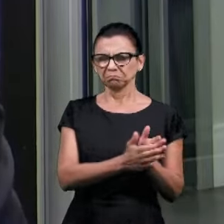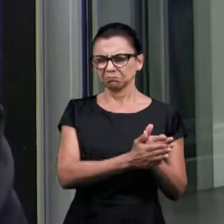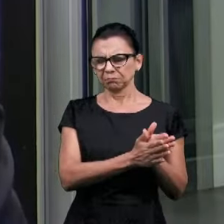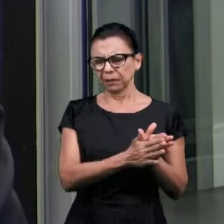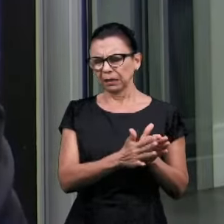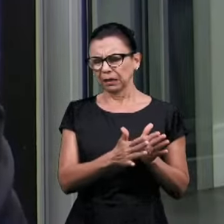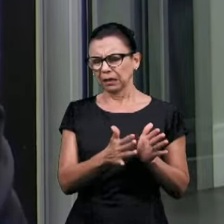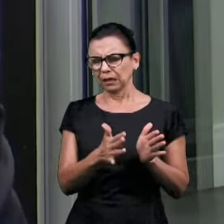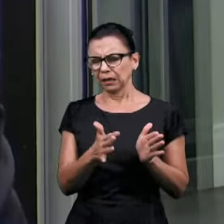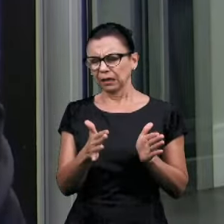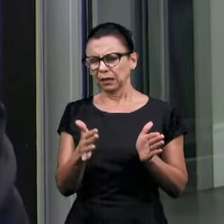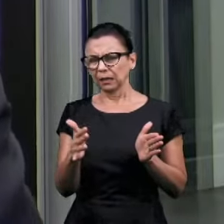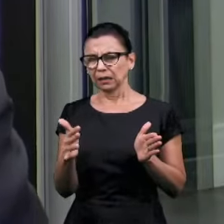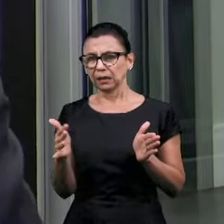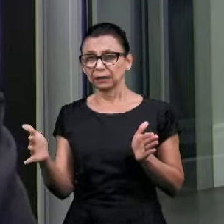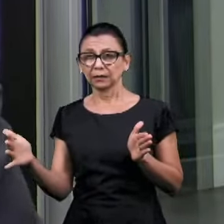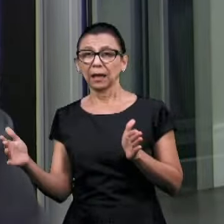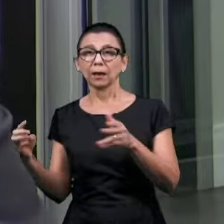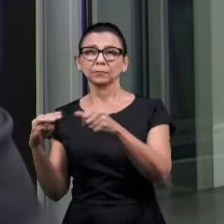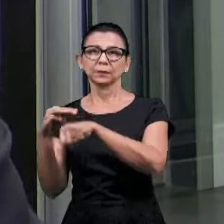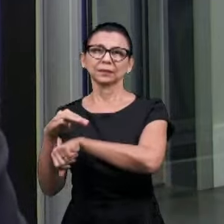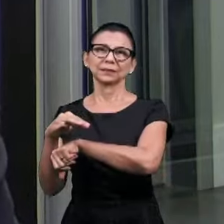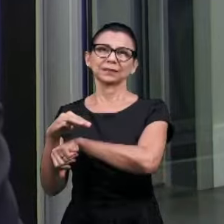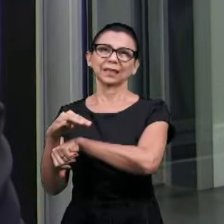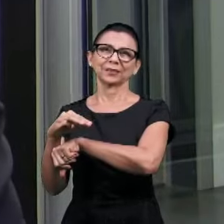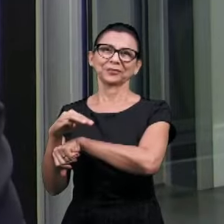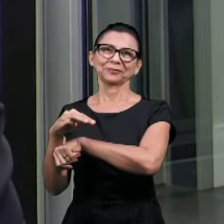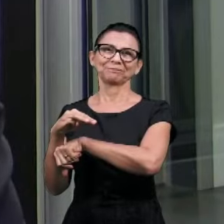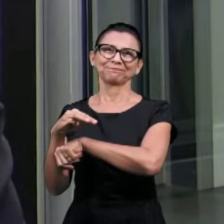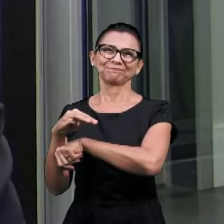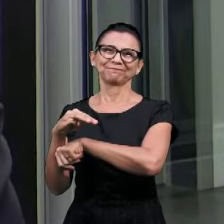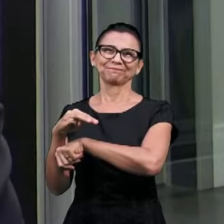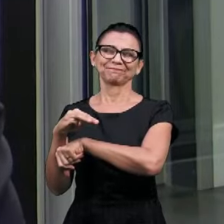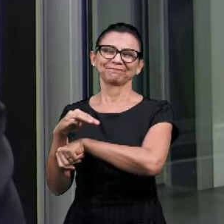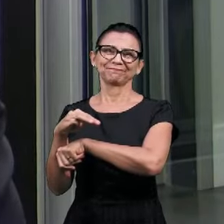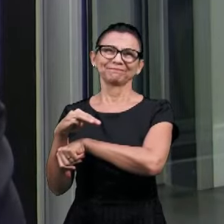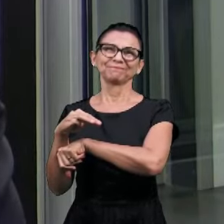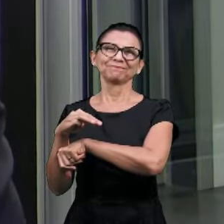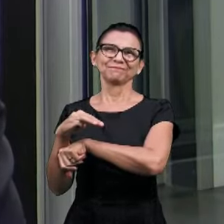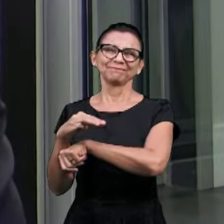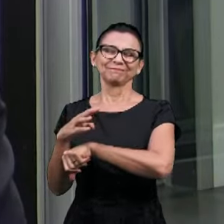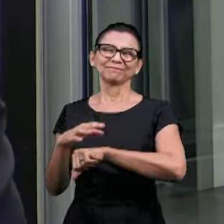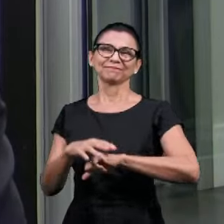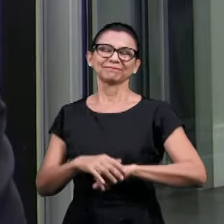isso você cria um vínculo muito forte, claro, né?